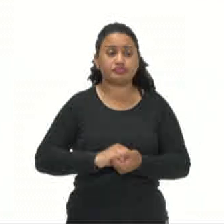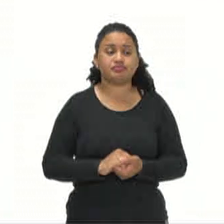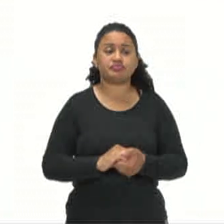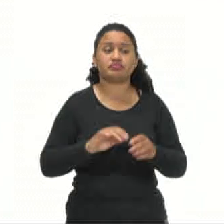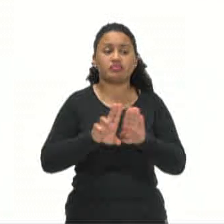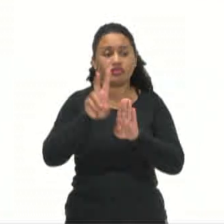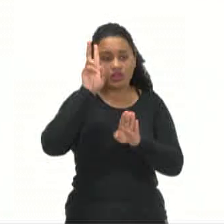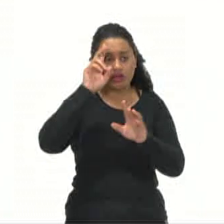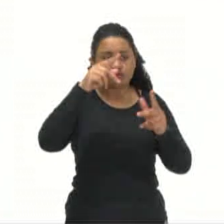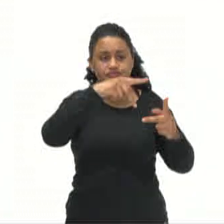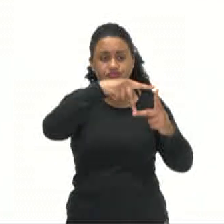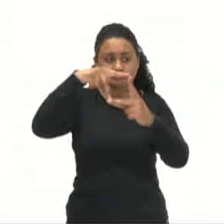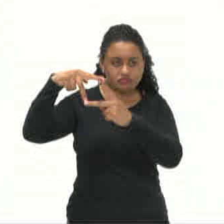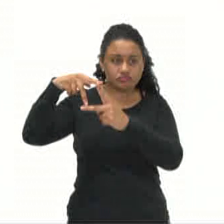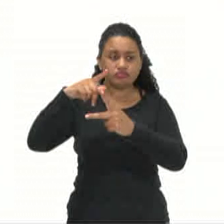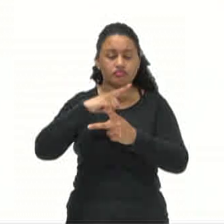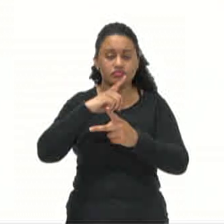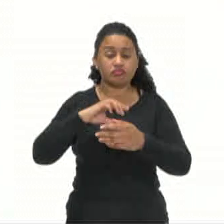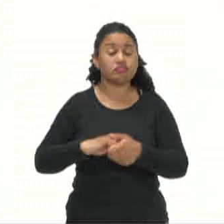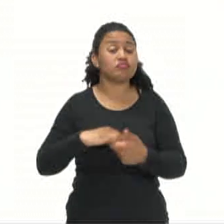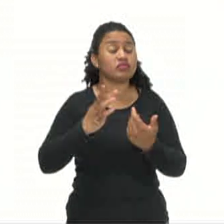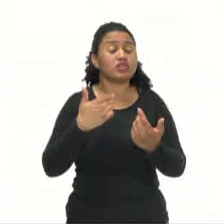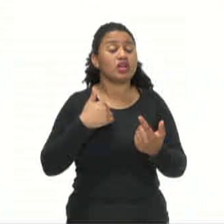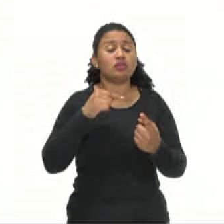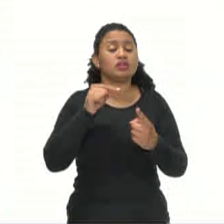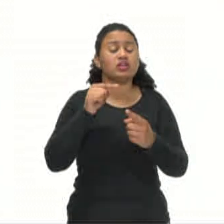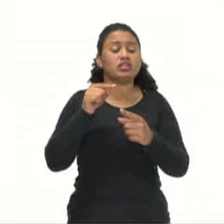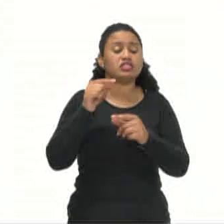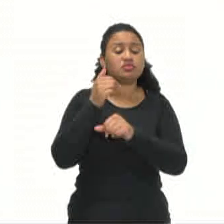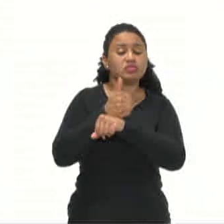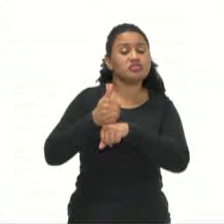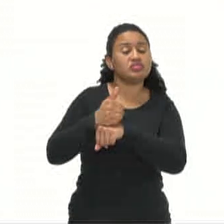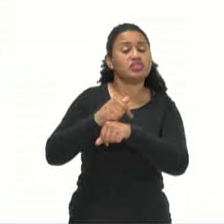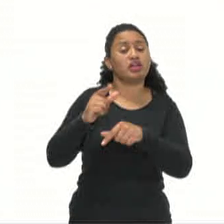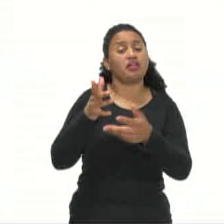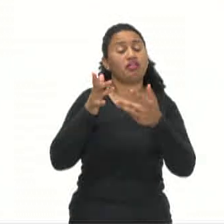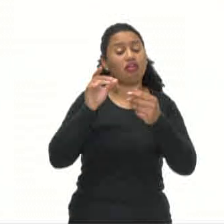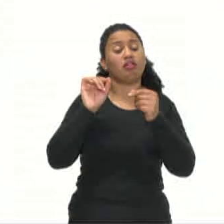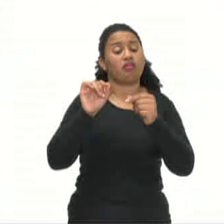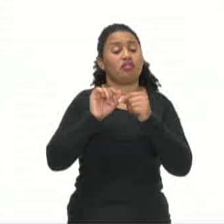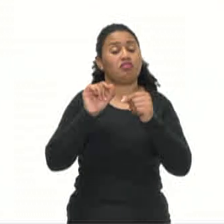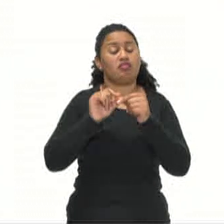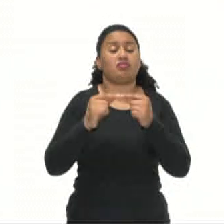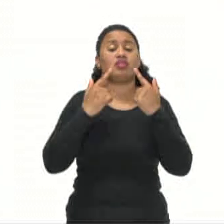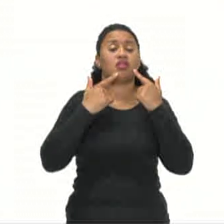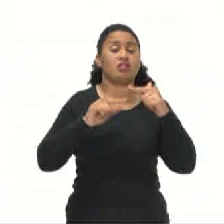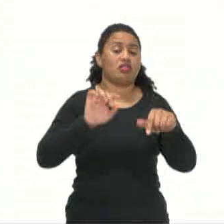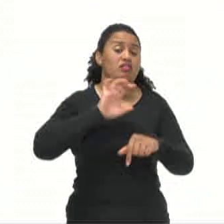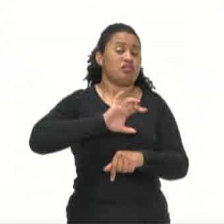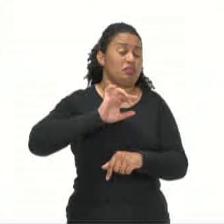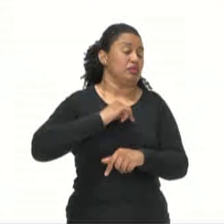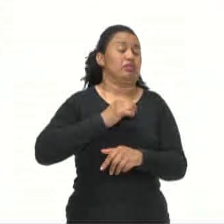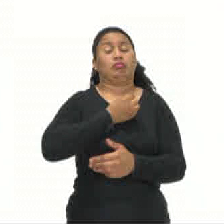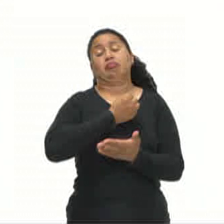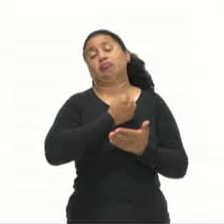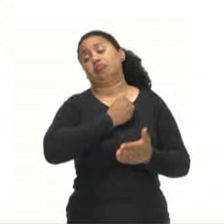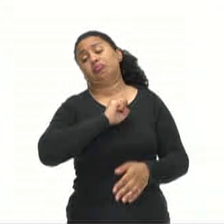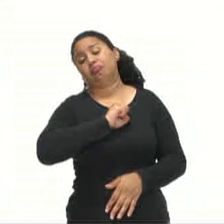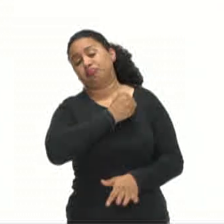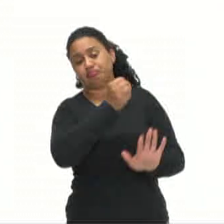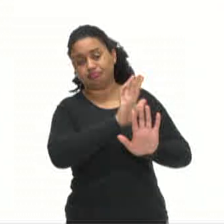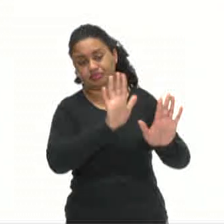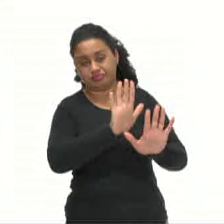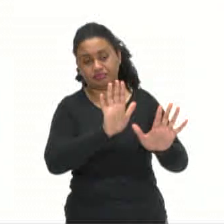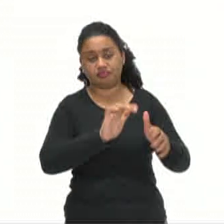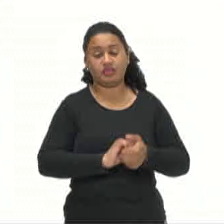No fundo, o que esse tipo de gramático deseja é tornar a língua portuguesa odiosa. Não alguma